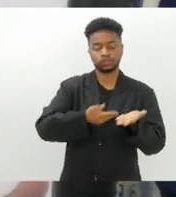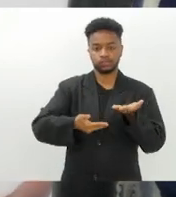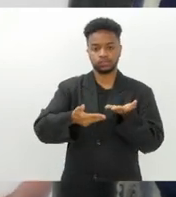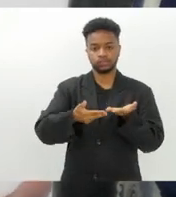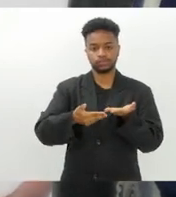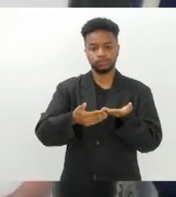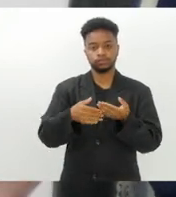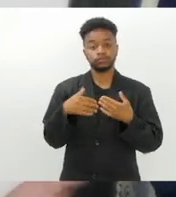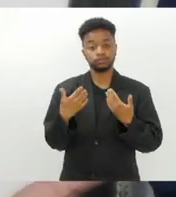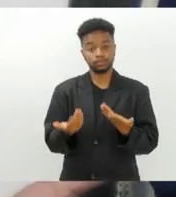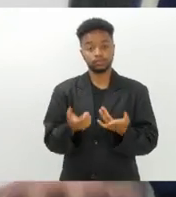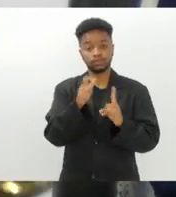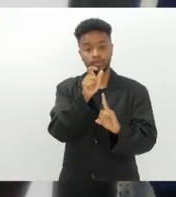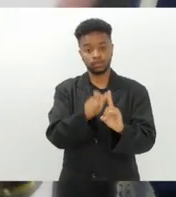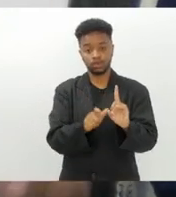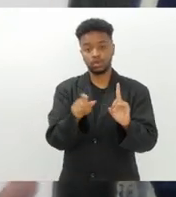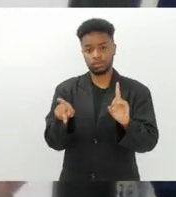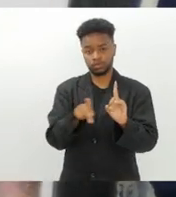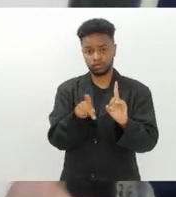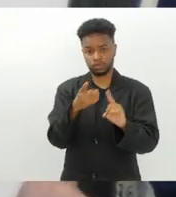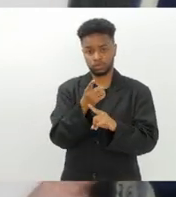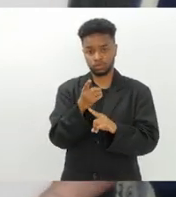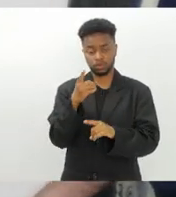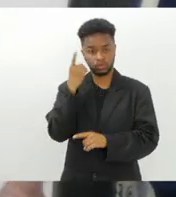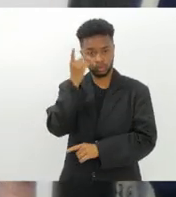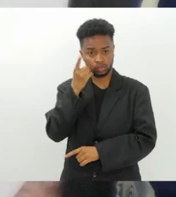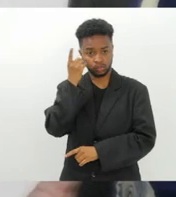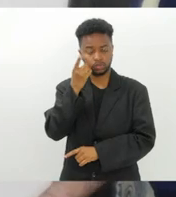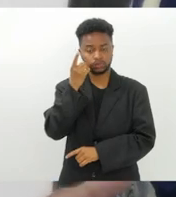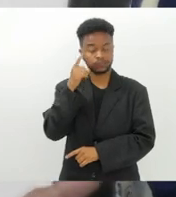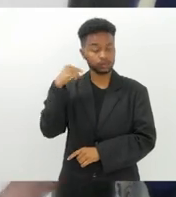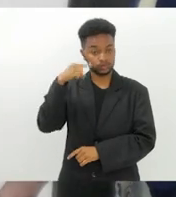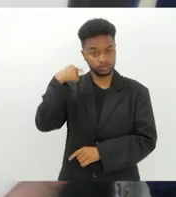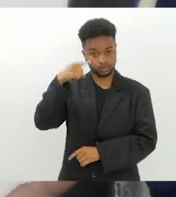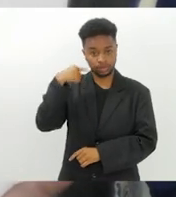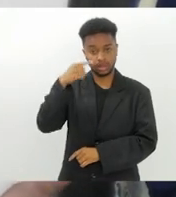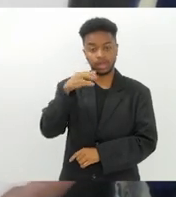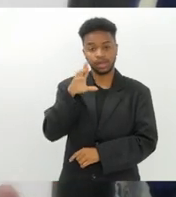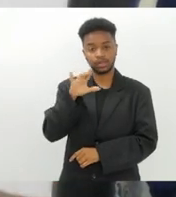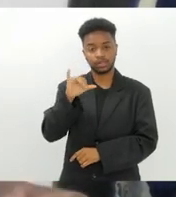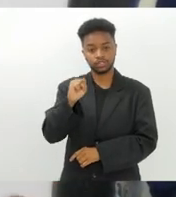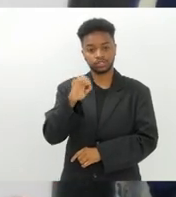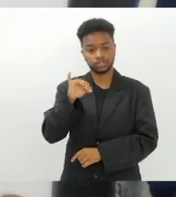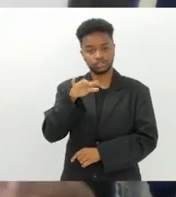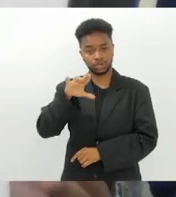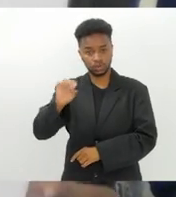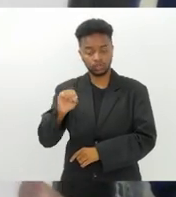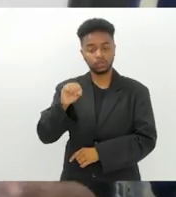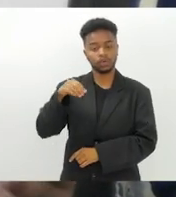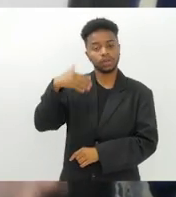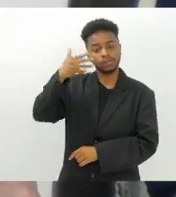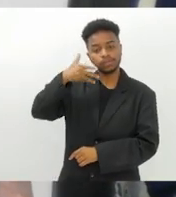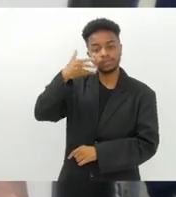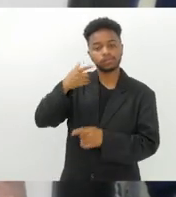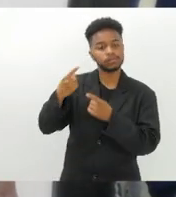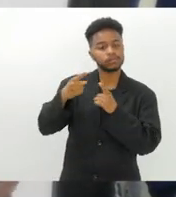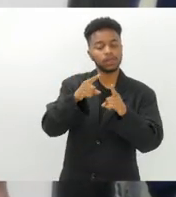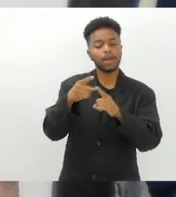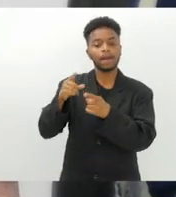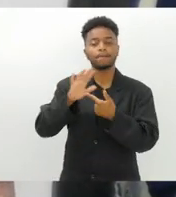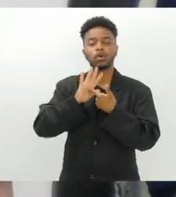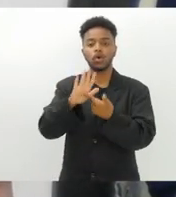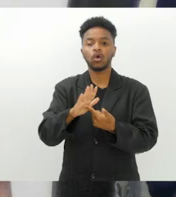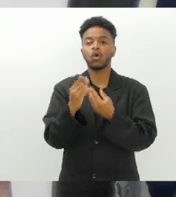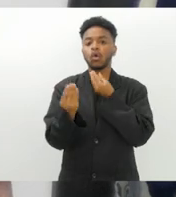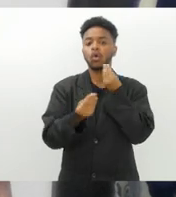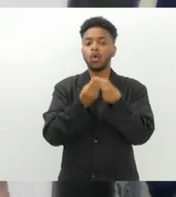O professor, o doutor Cristiano, ele fez a sua fala e deixou uma provocação para todos. Como os templos religiosos estão